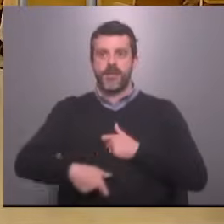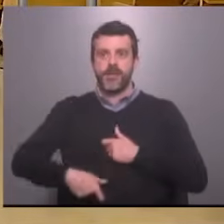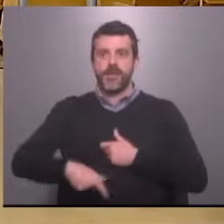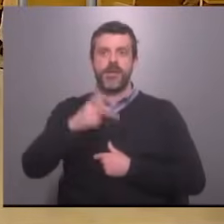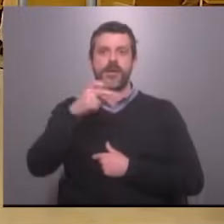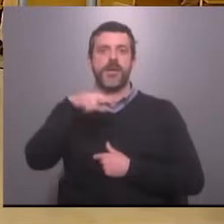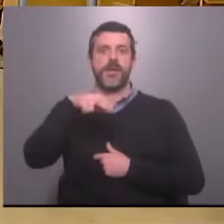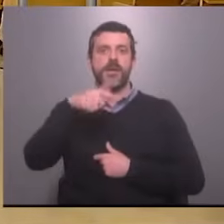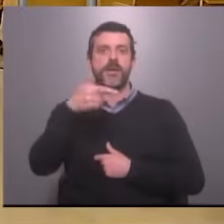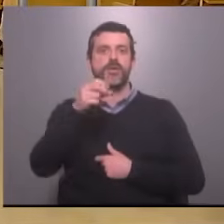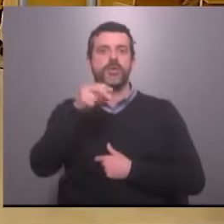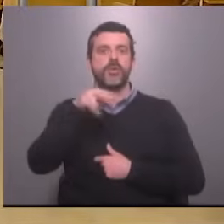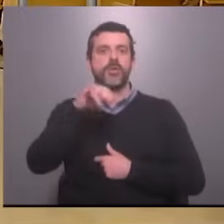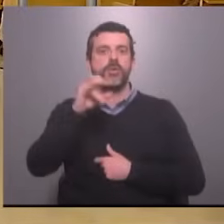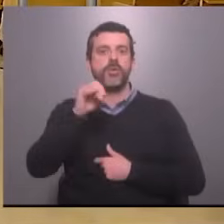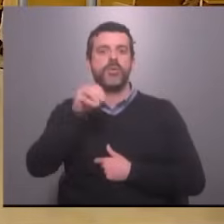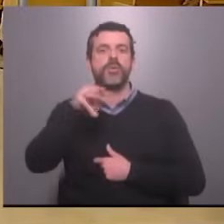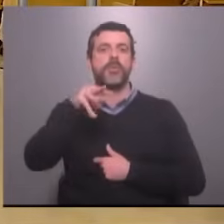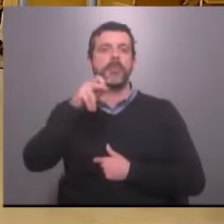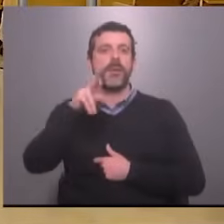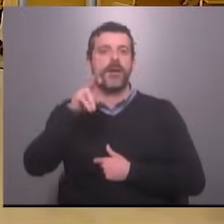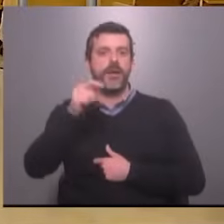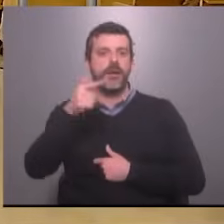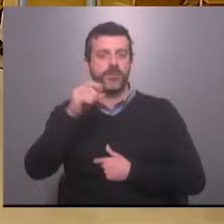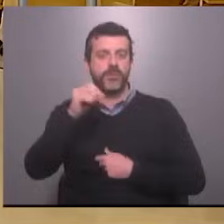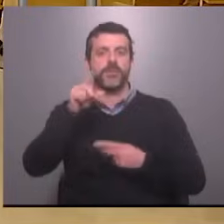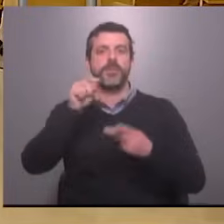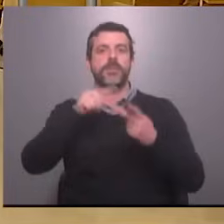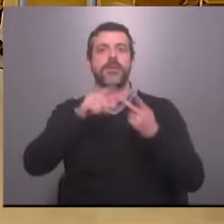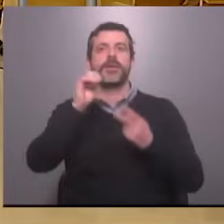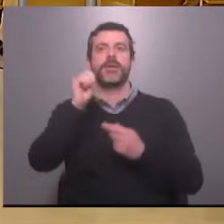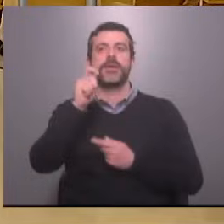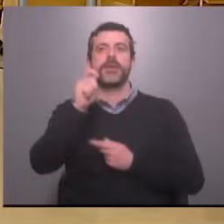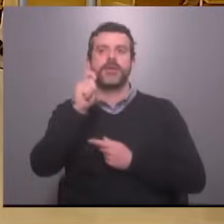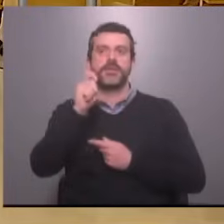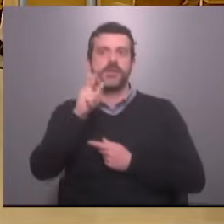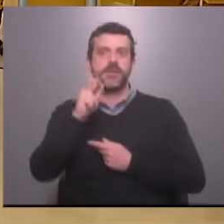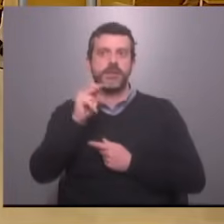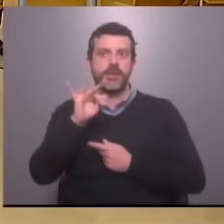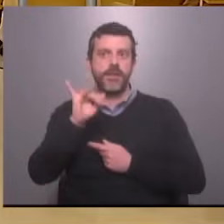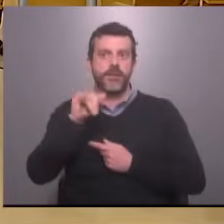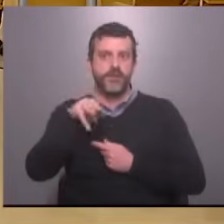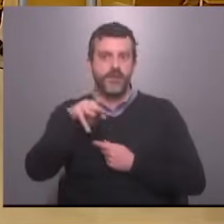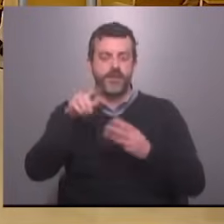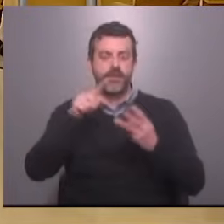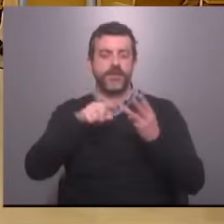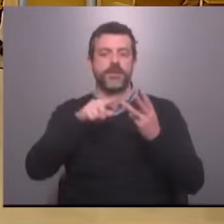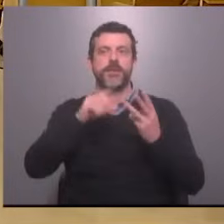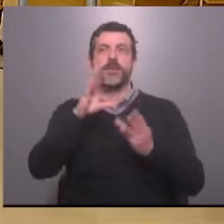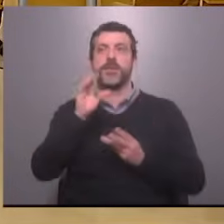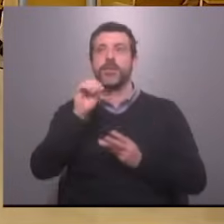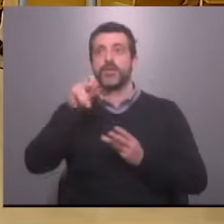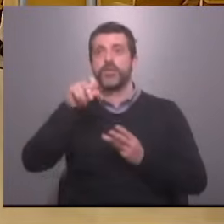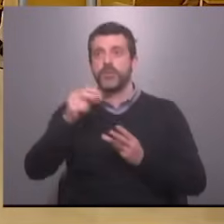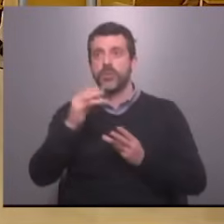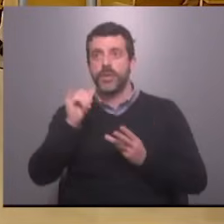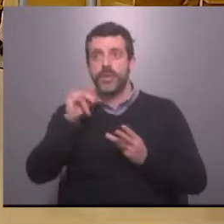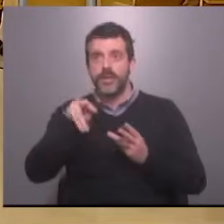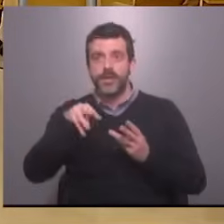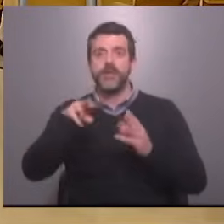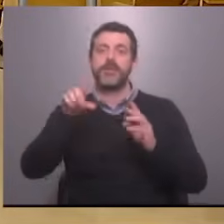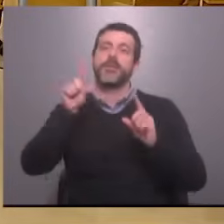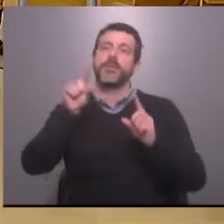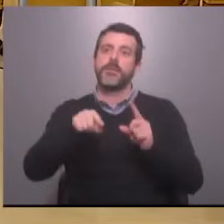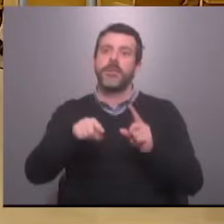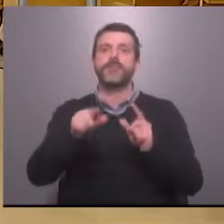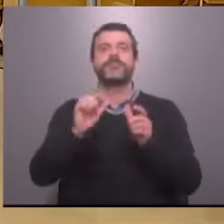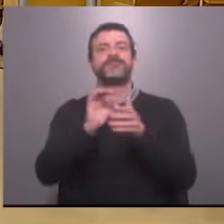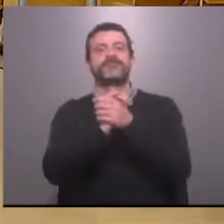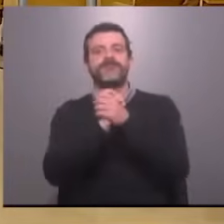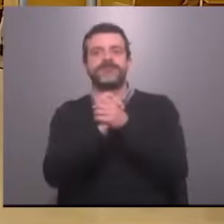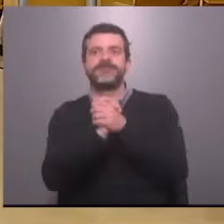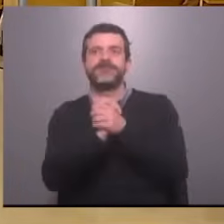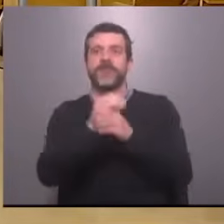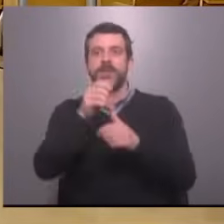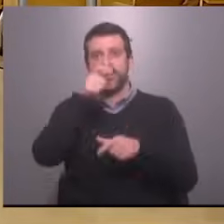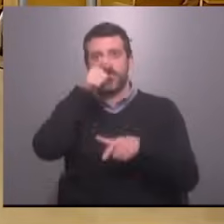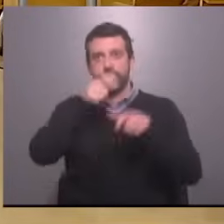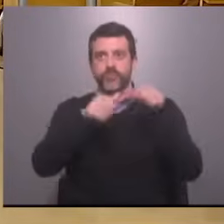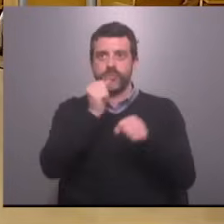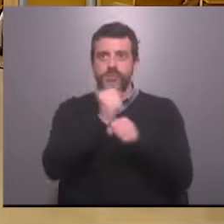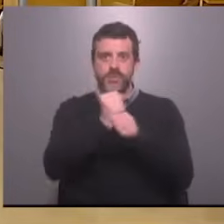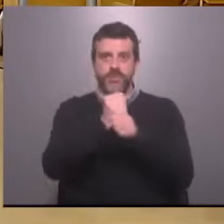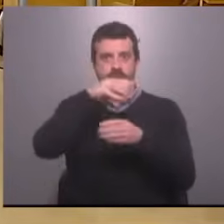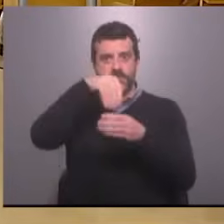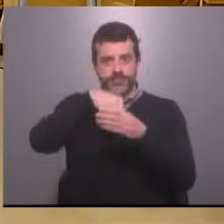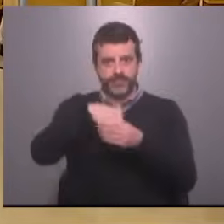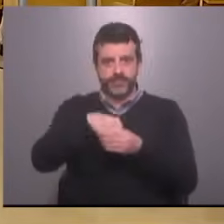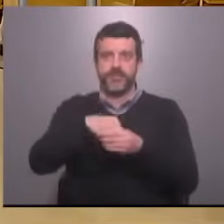Senhor Cardeal Dom António Marto, Senhor Dom Serafim, Senhor Dom Joaquim, caros colaboradores, voluntários e funcionários